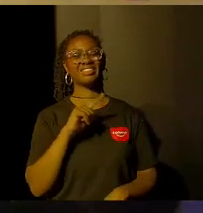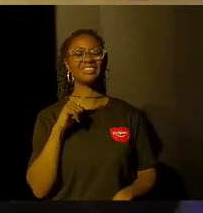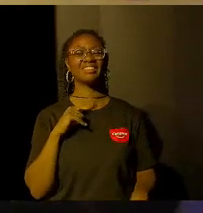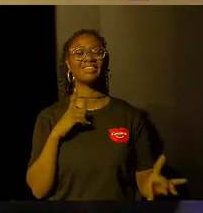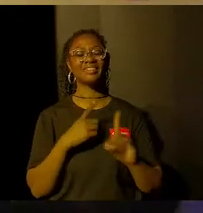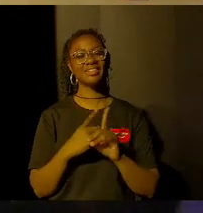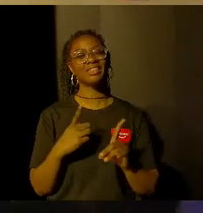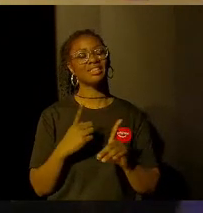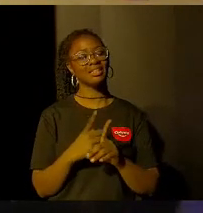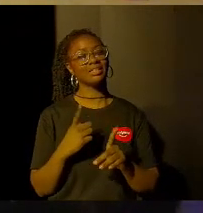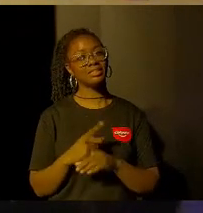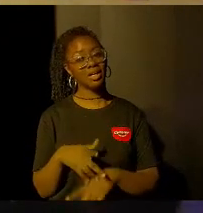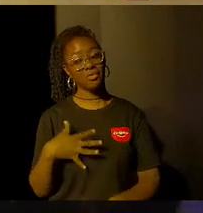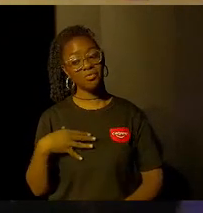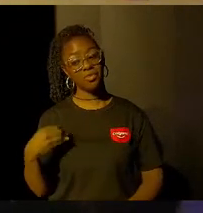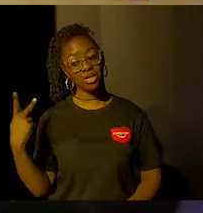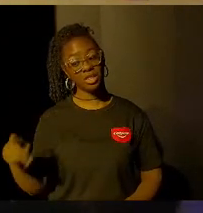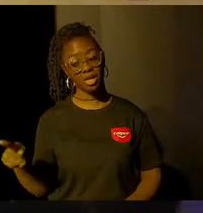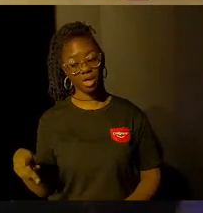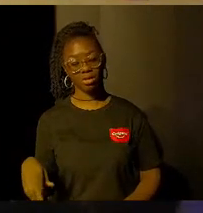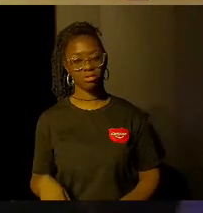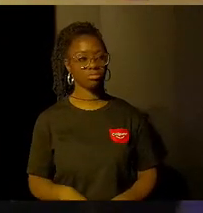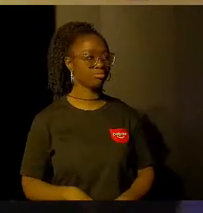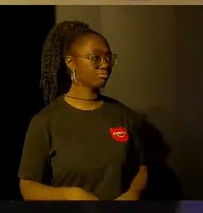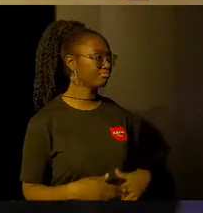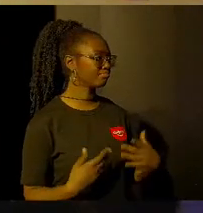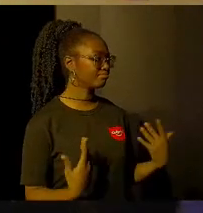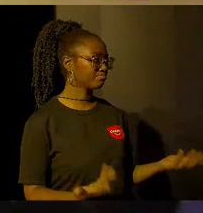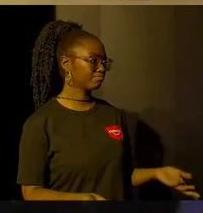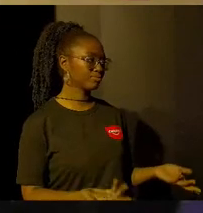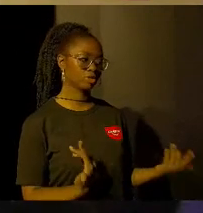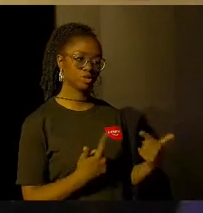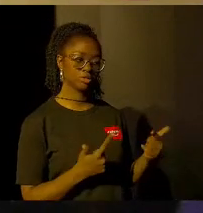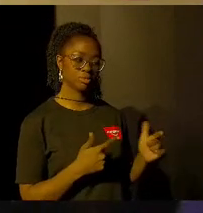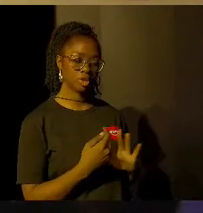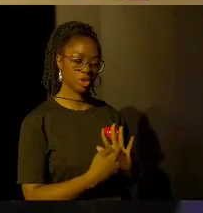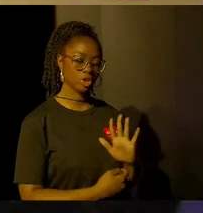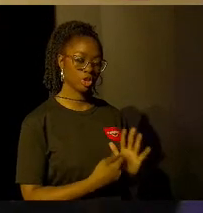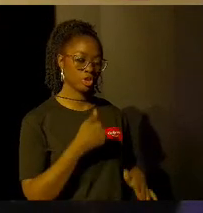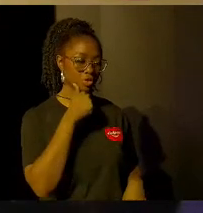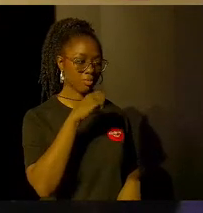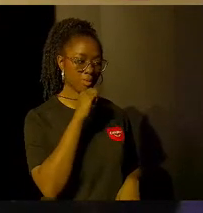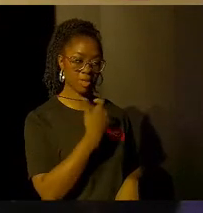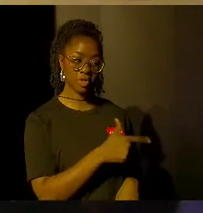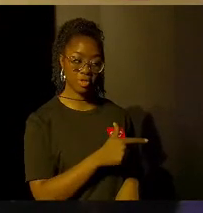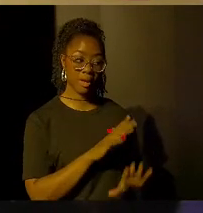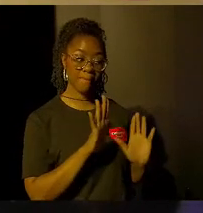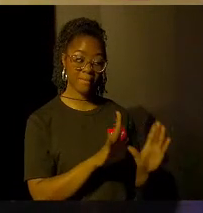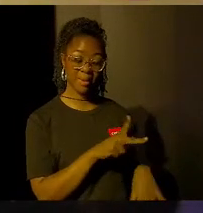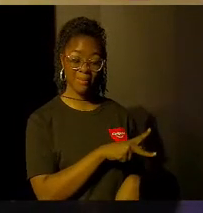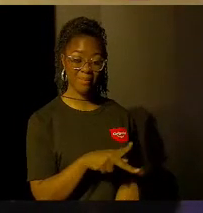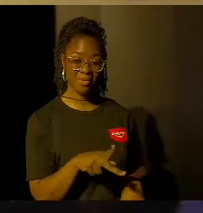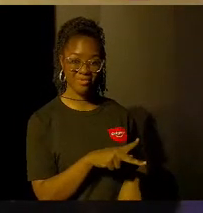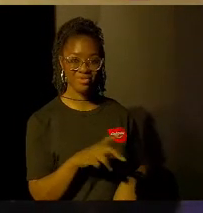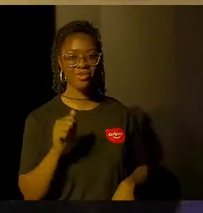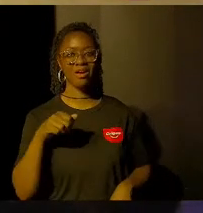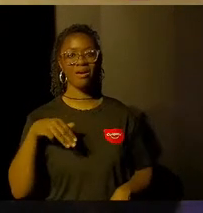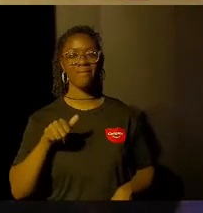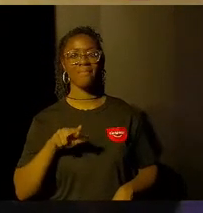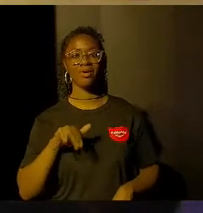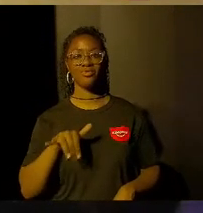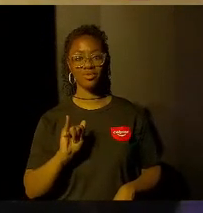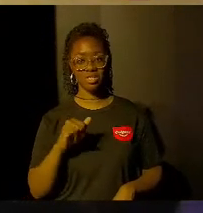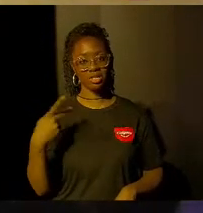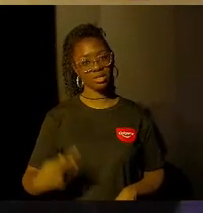do Ceará e ele me disse bom eu também não tenho os textos da minha mãe mas o professor Amauri Pereira